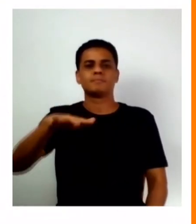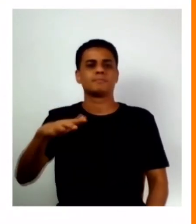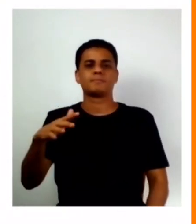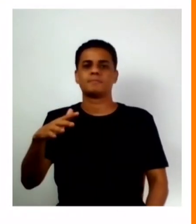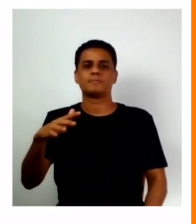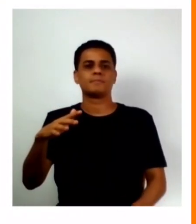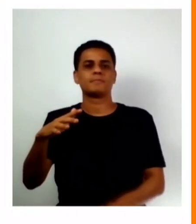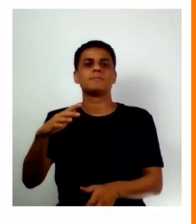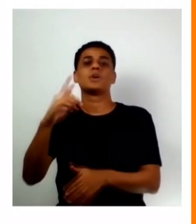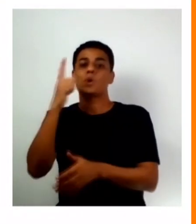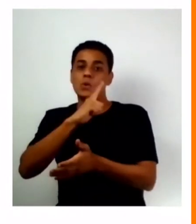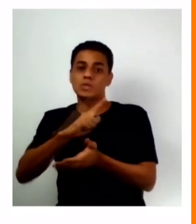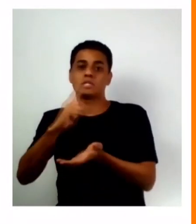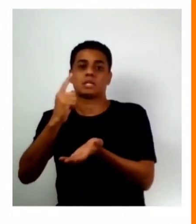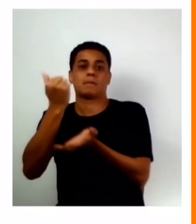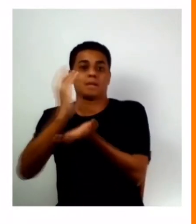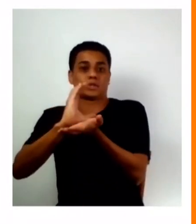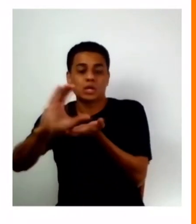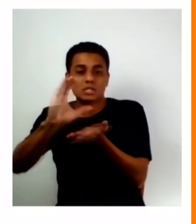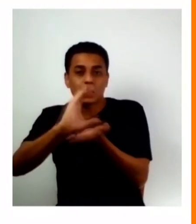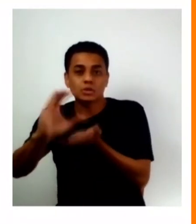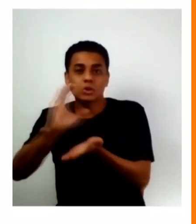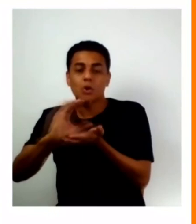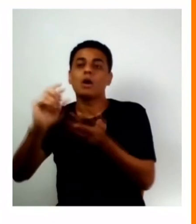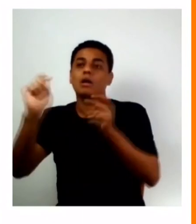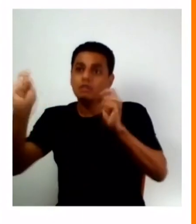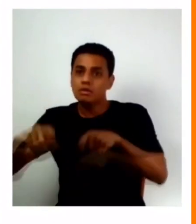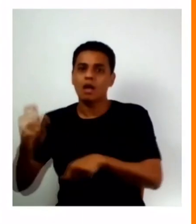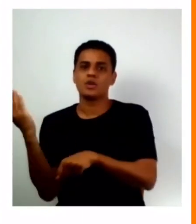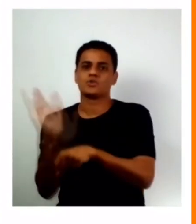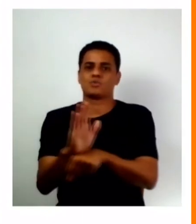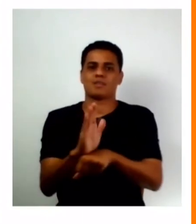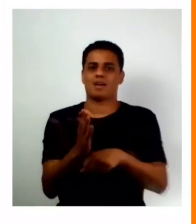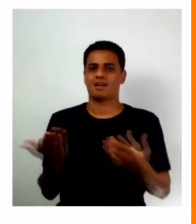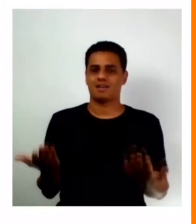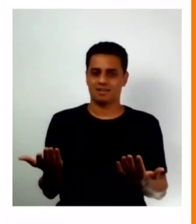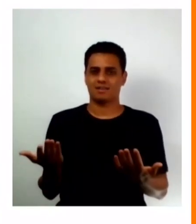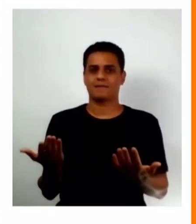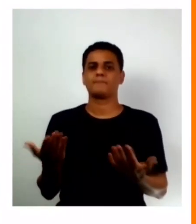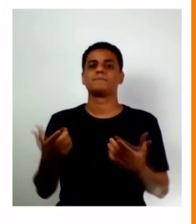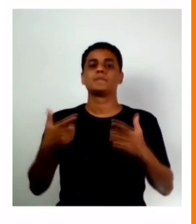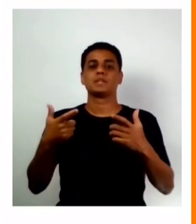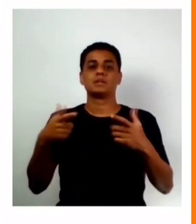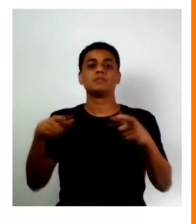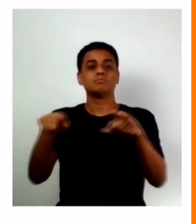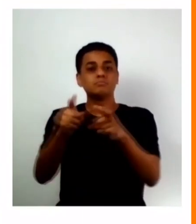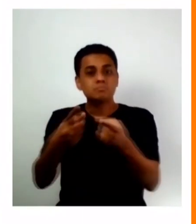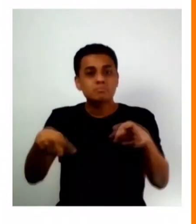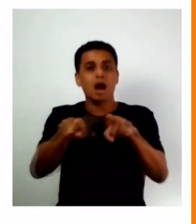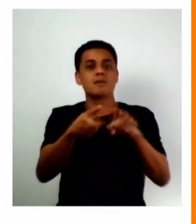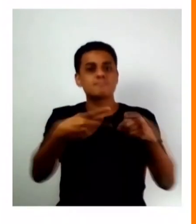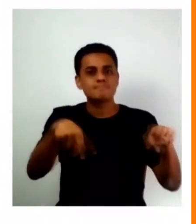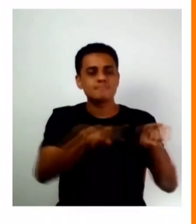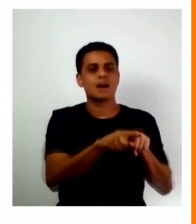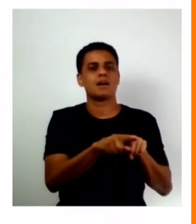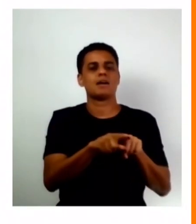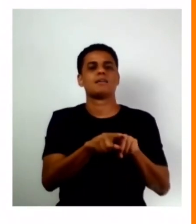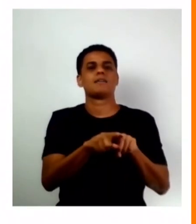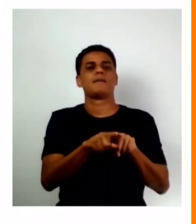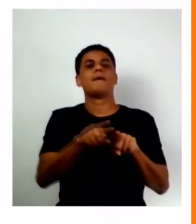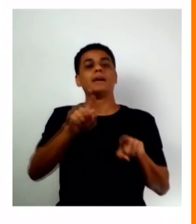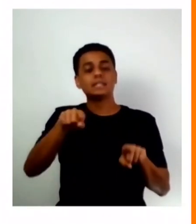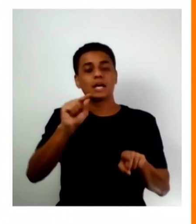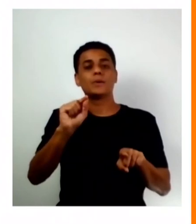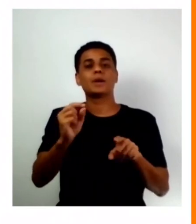patrocinadores que podem ajudar a este campo, tanto aqui sim que há um campo a trabalhar, mas sobre todo se basa na capacidade de criar